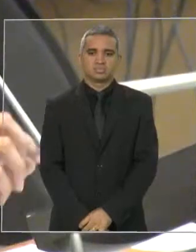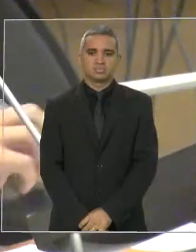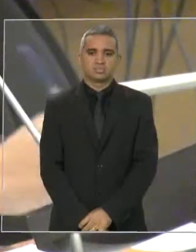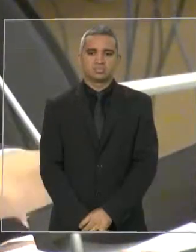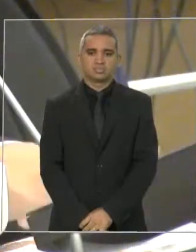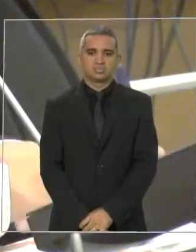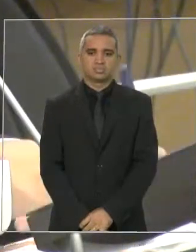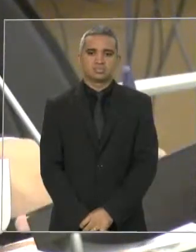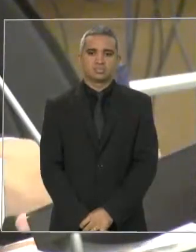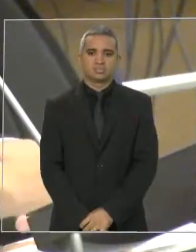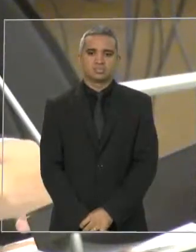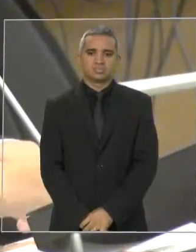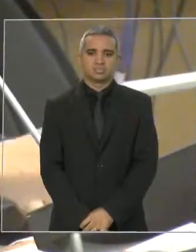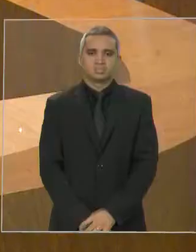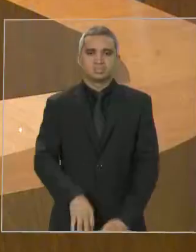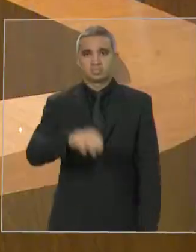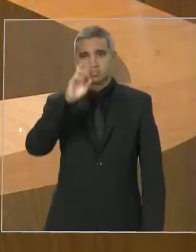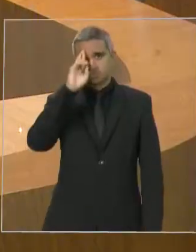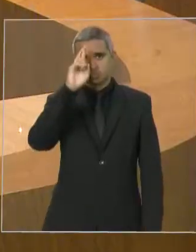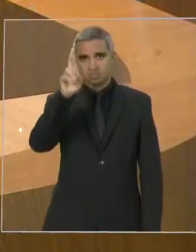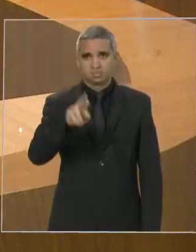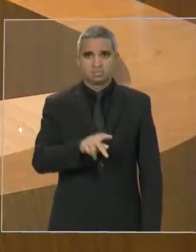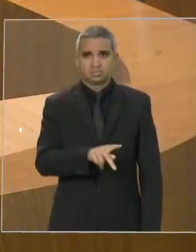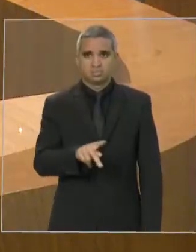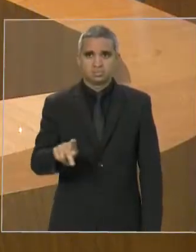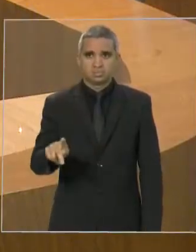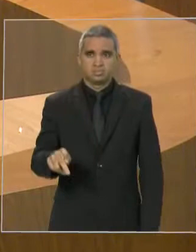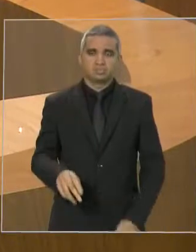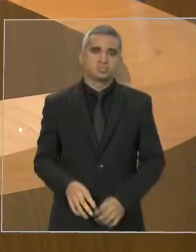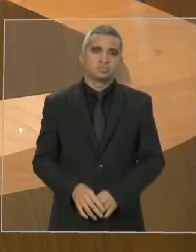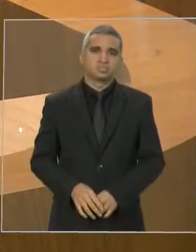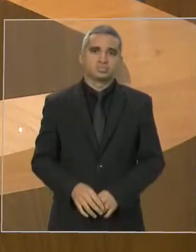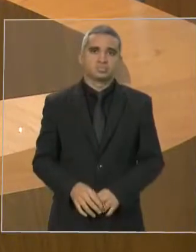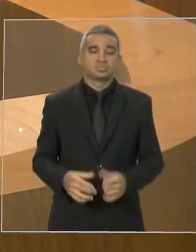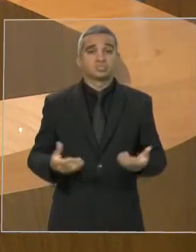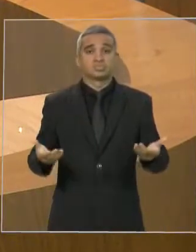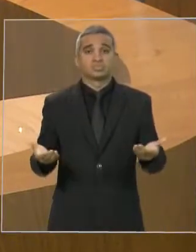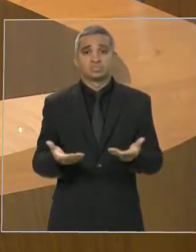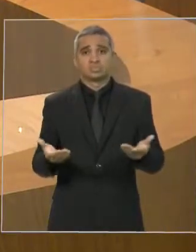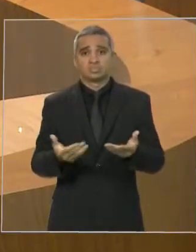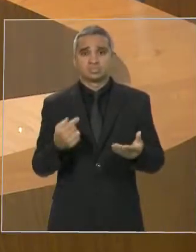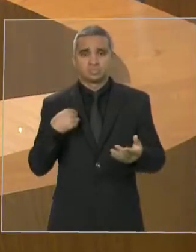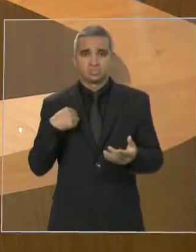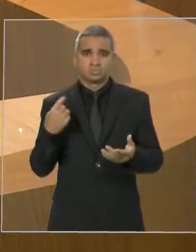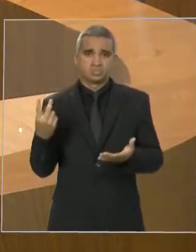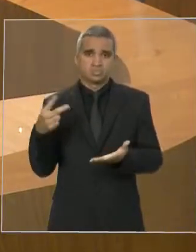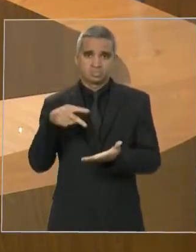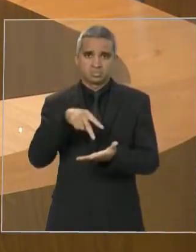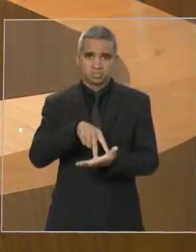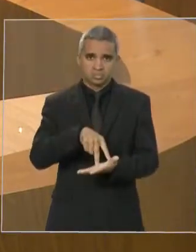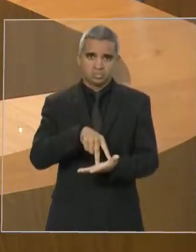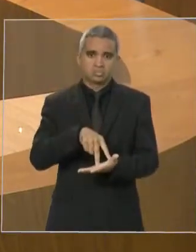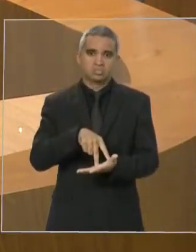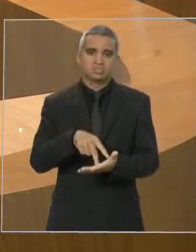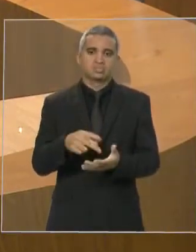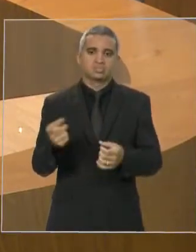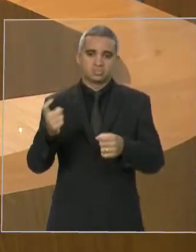Senhor presidente, o que me faz retornar a essa